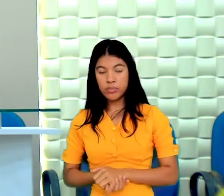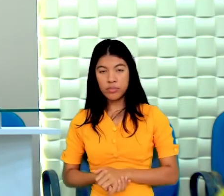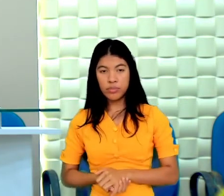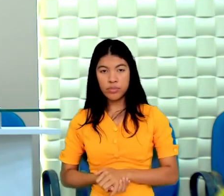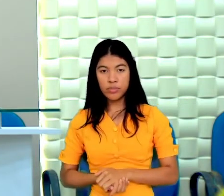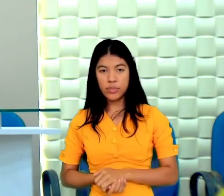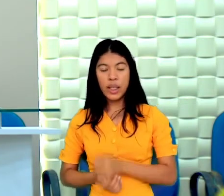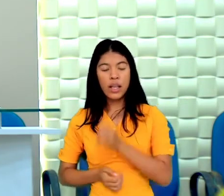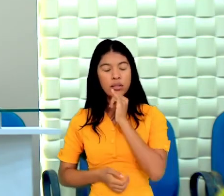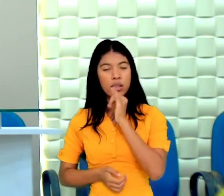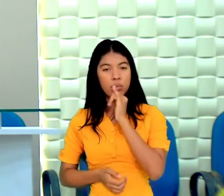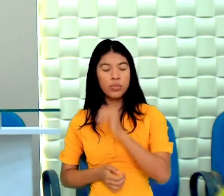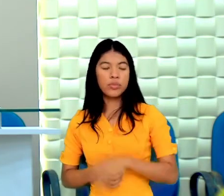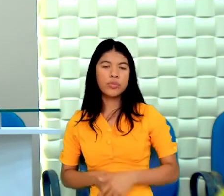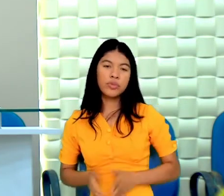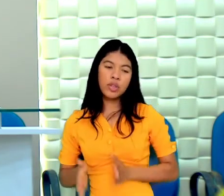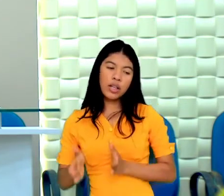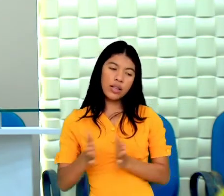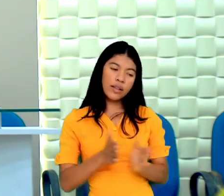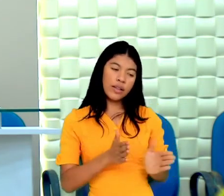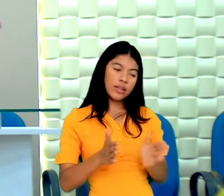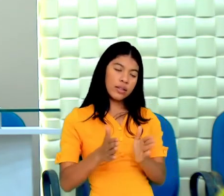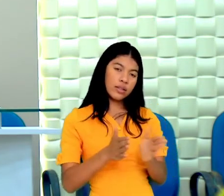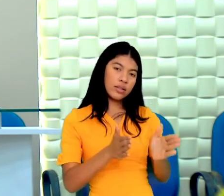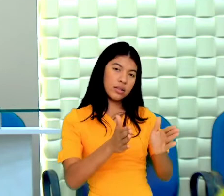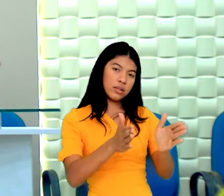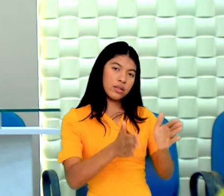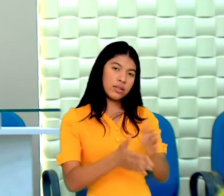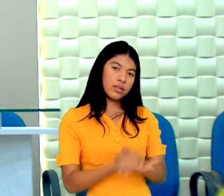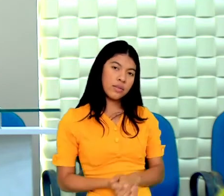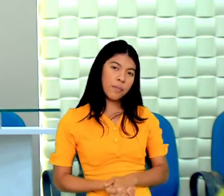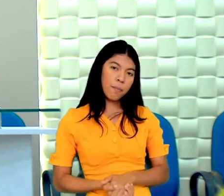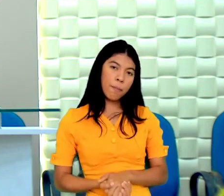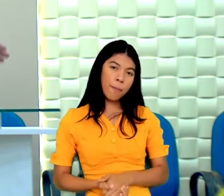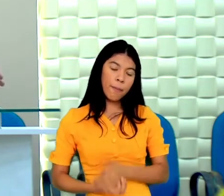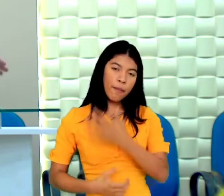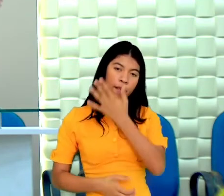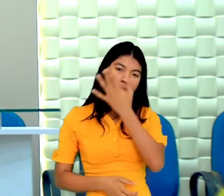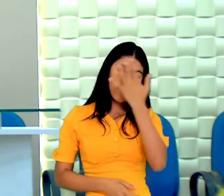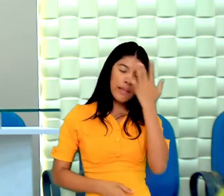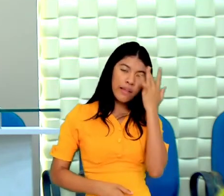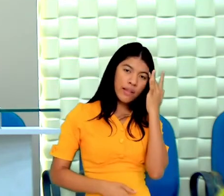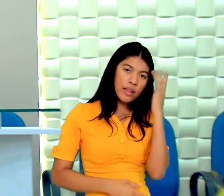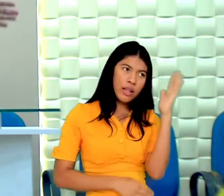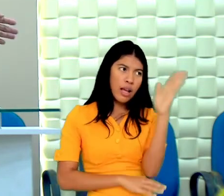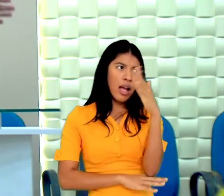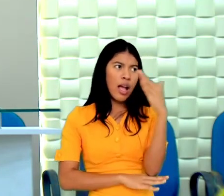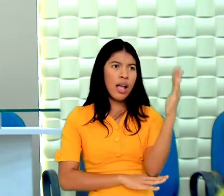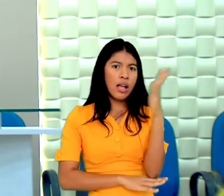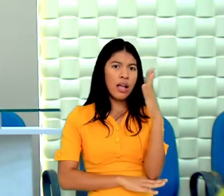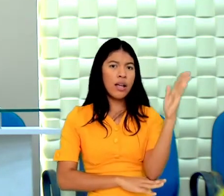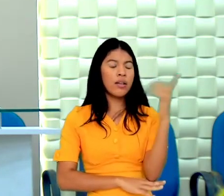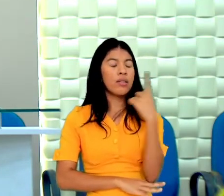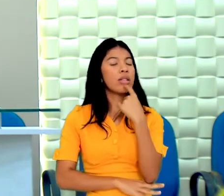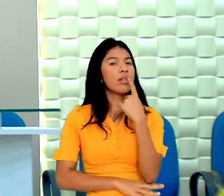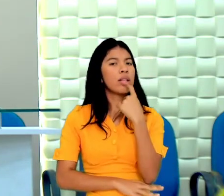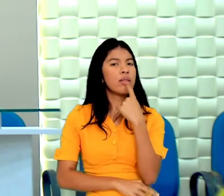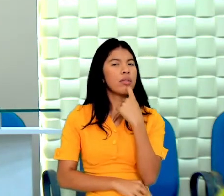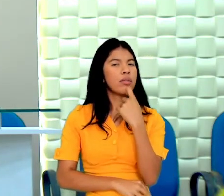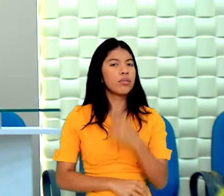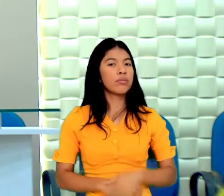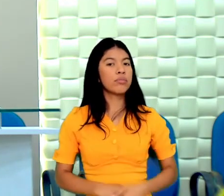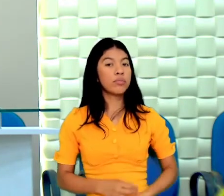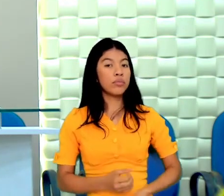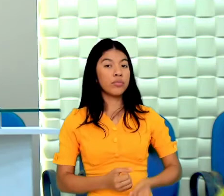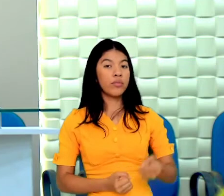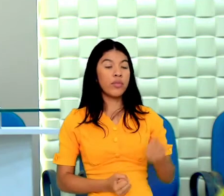tem alguém, né? Aciona uma bandeirazinha vermelha, um pano vermelho, e aí o motorista